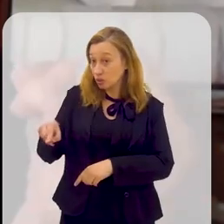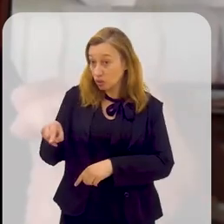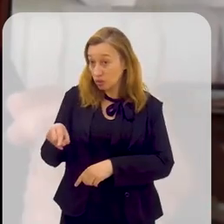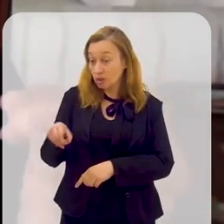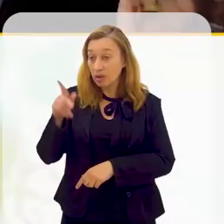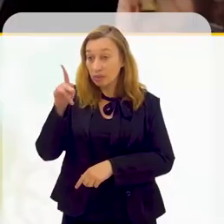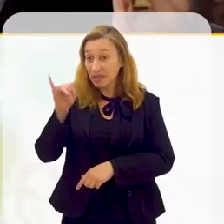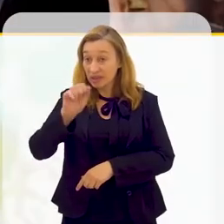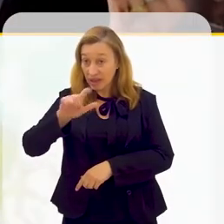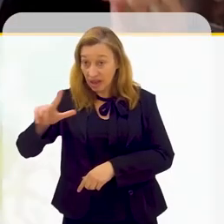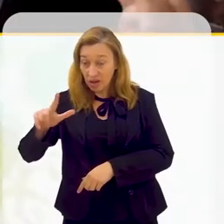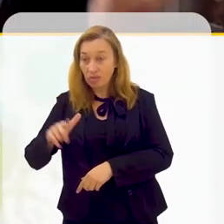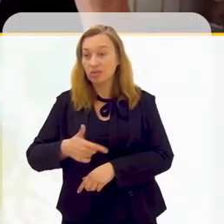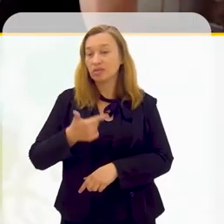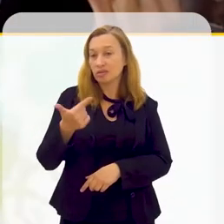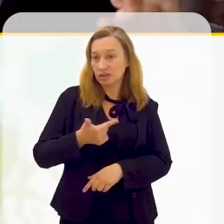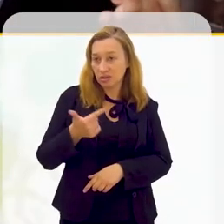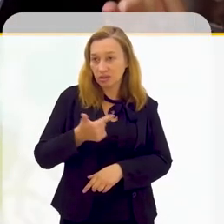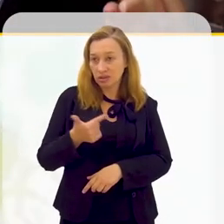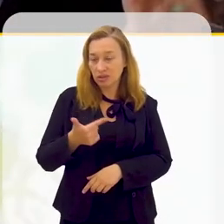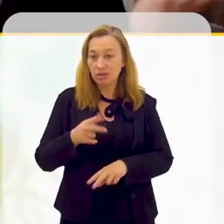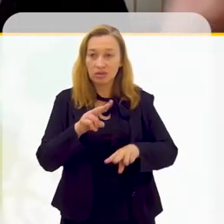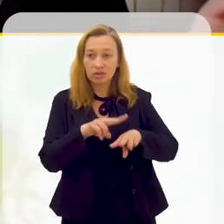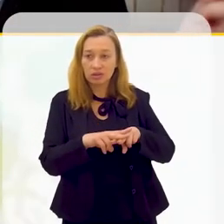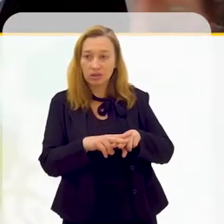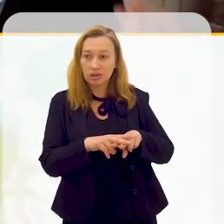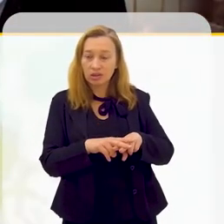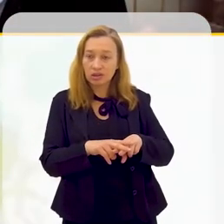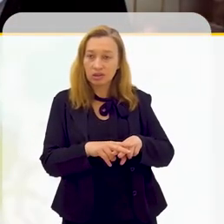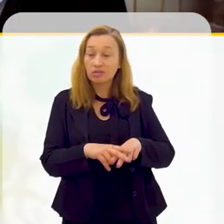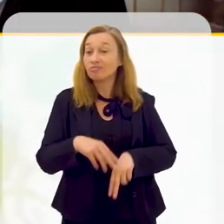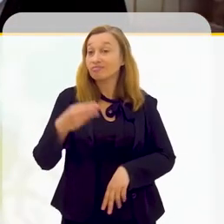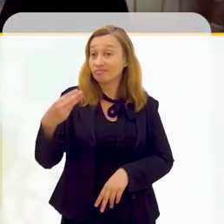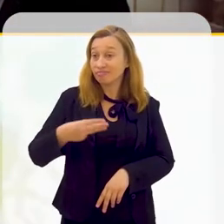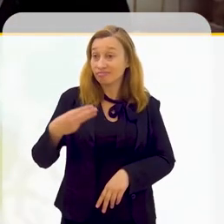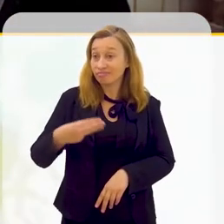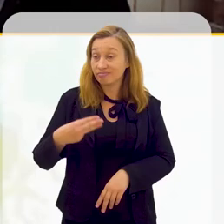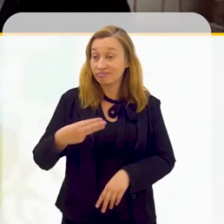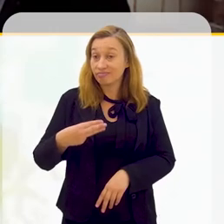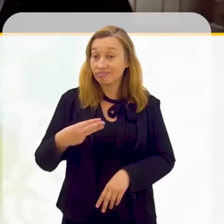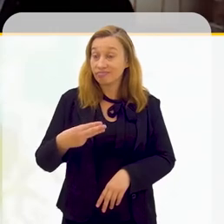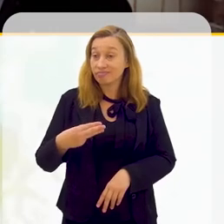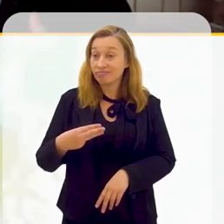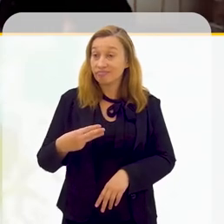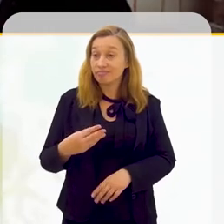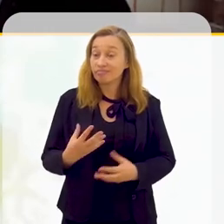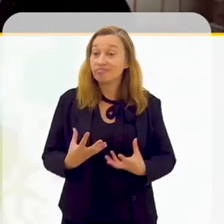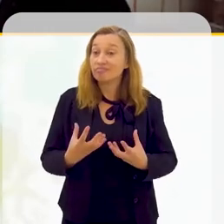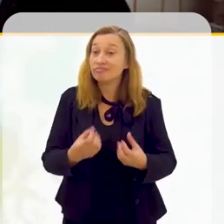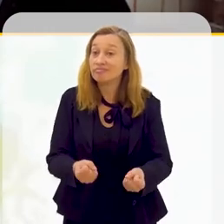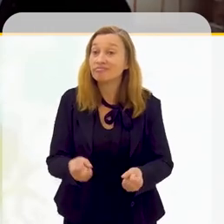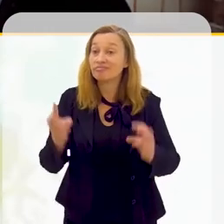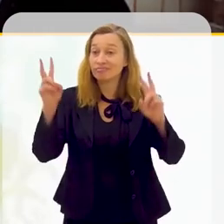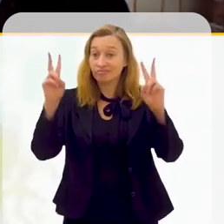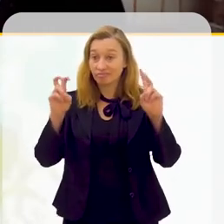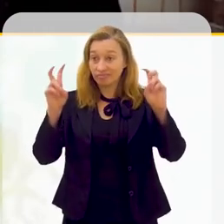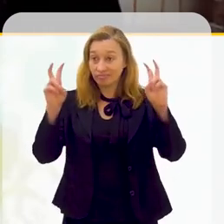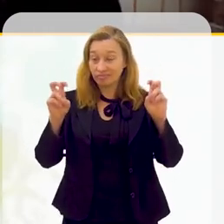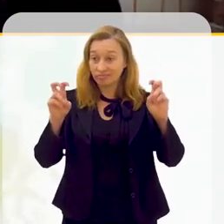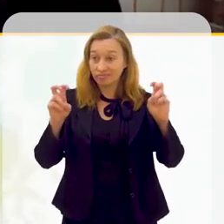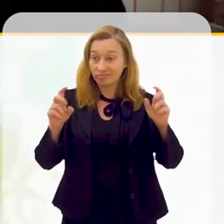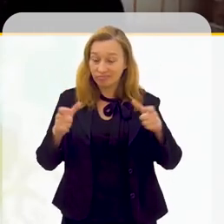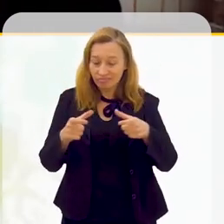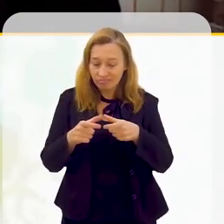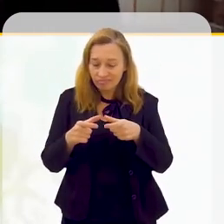excluídos eles estavam no pneu segundo nas presídios e o terceiro foi quando eu abracei a